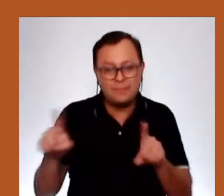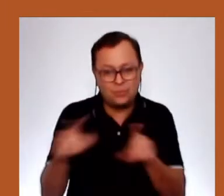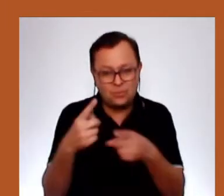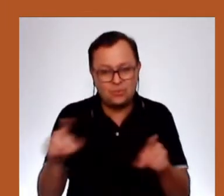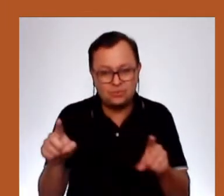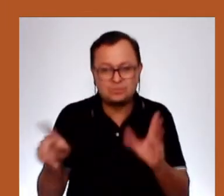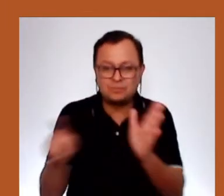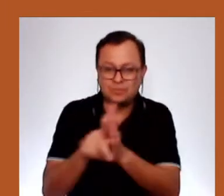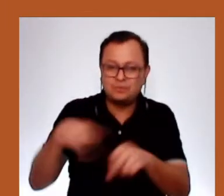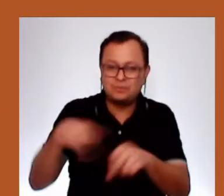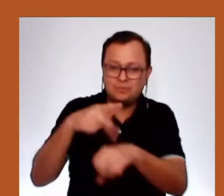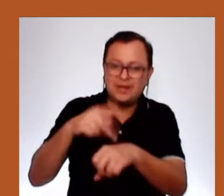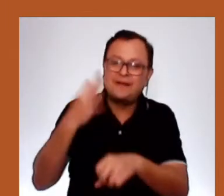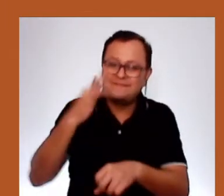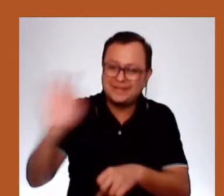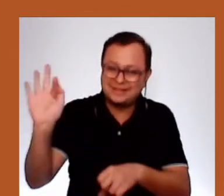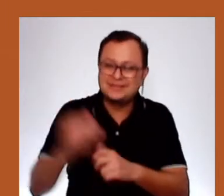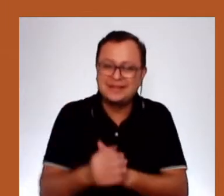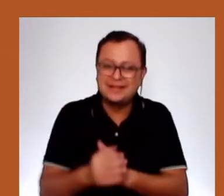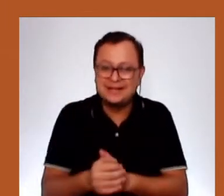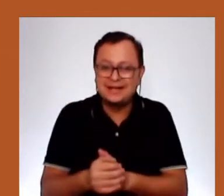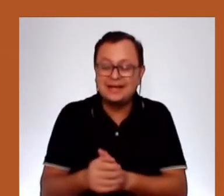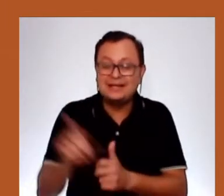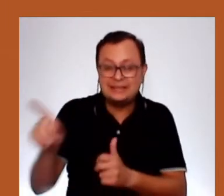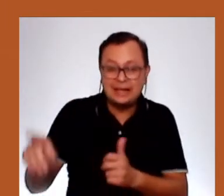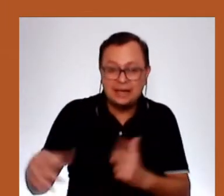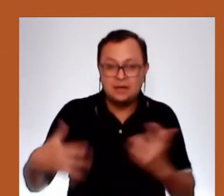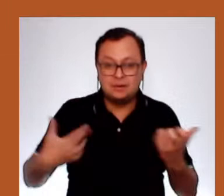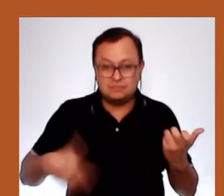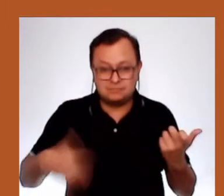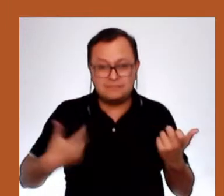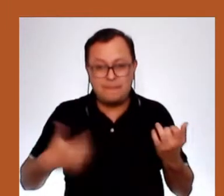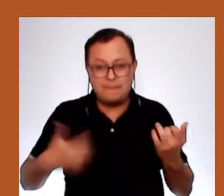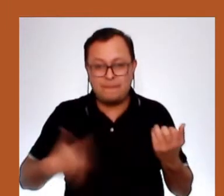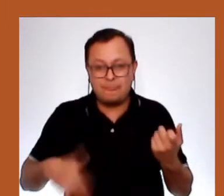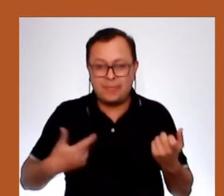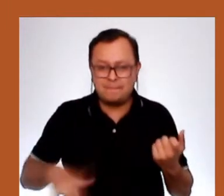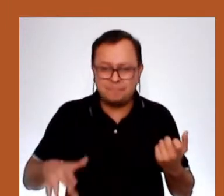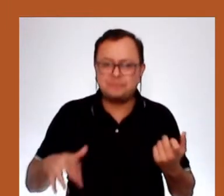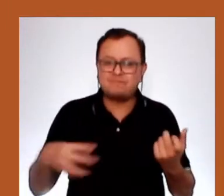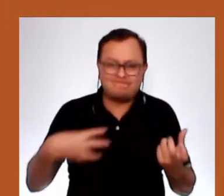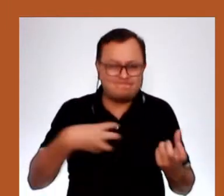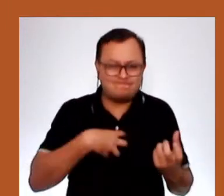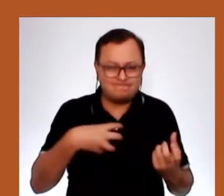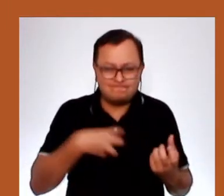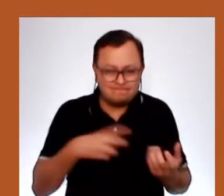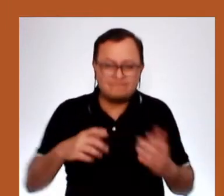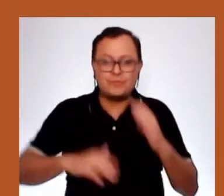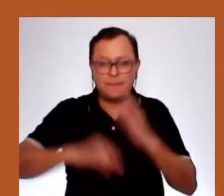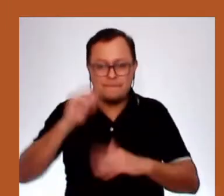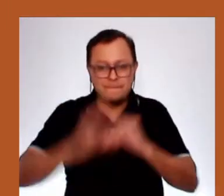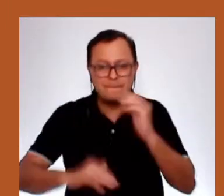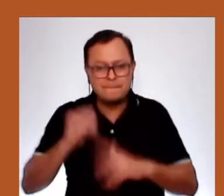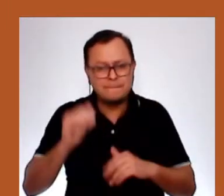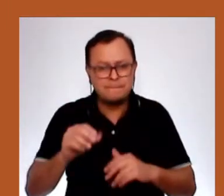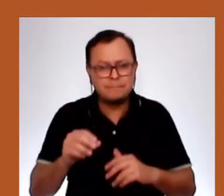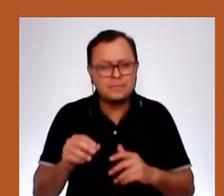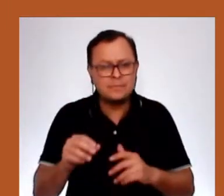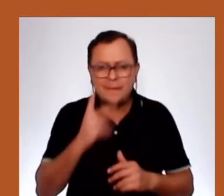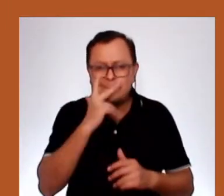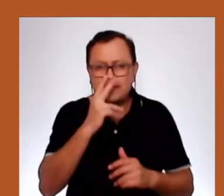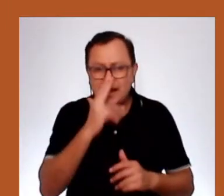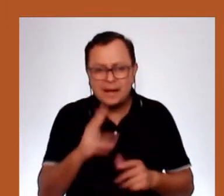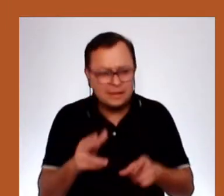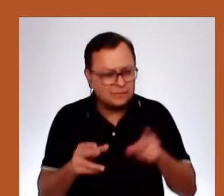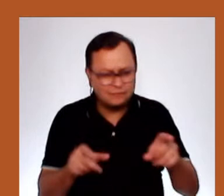e que tocava violão de um jeito parecido com o que ele